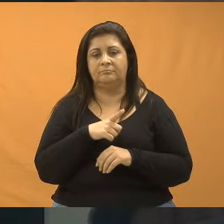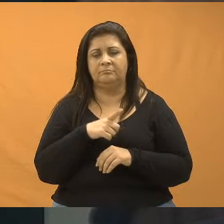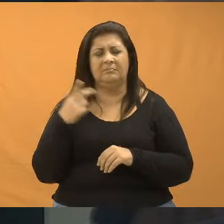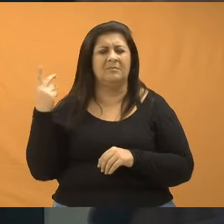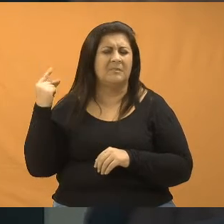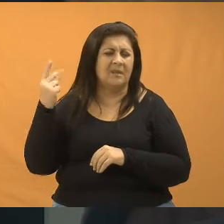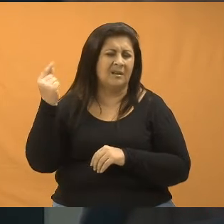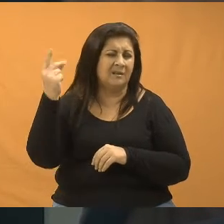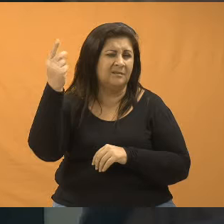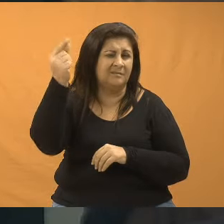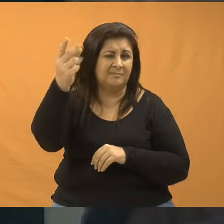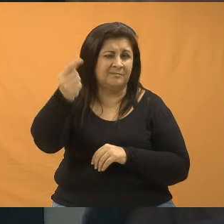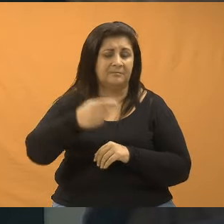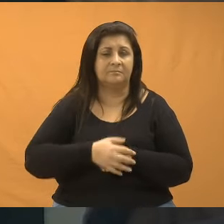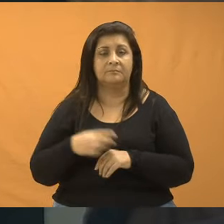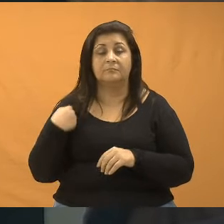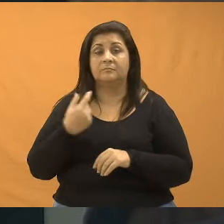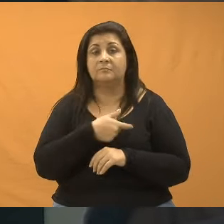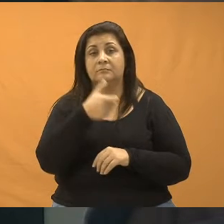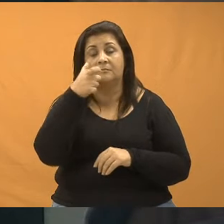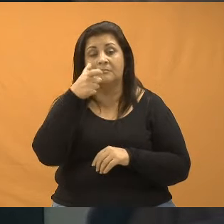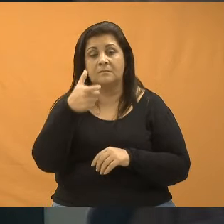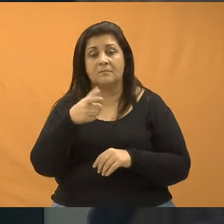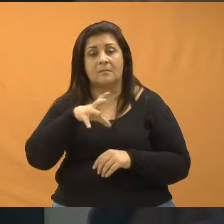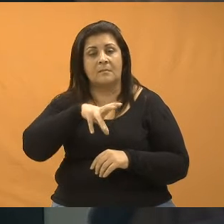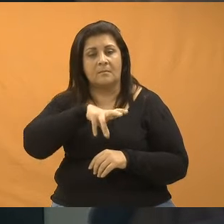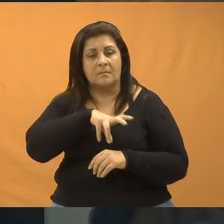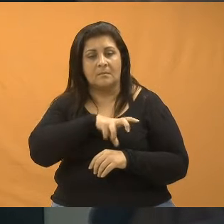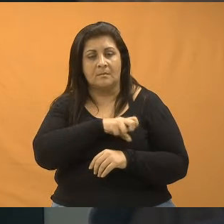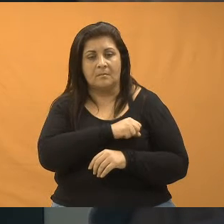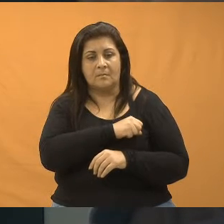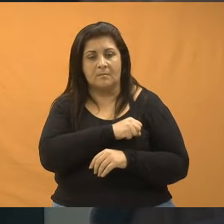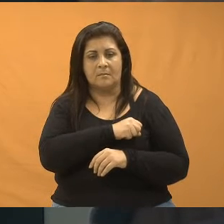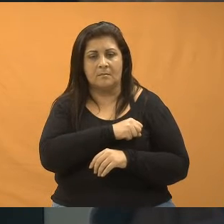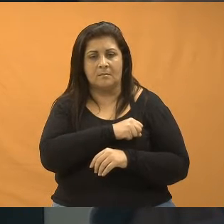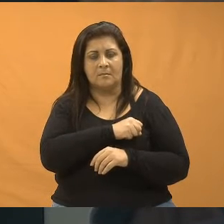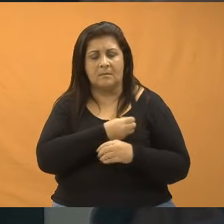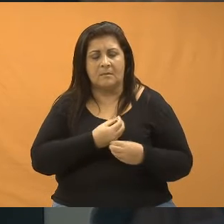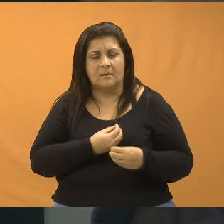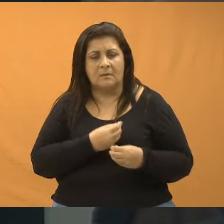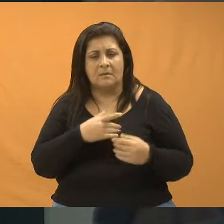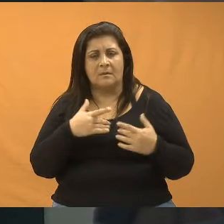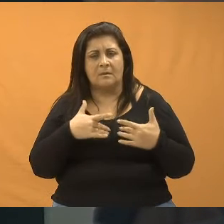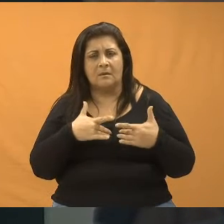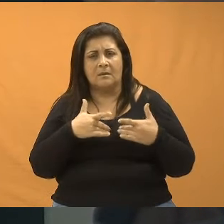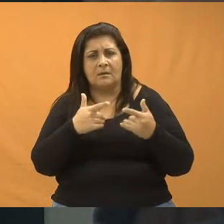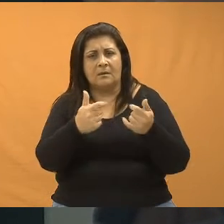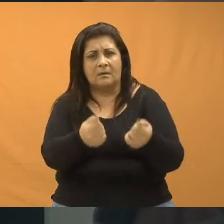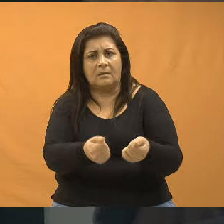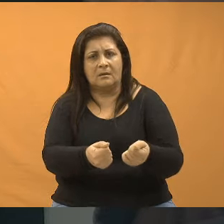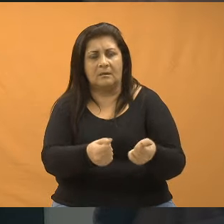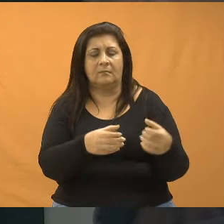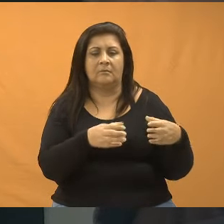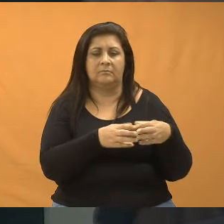muitos anos aí, a gente viu o amor e a doação da Irmandade